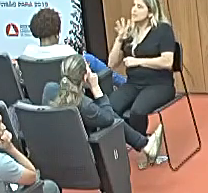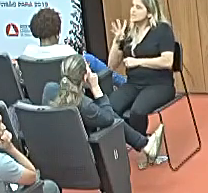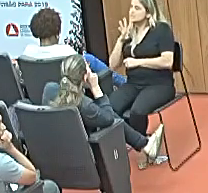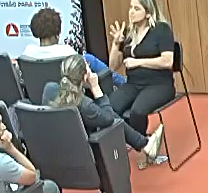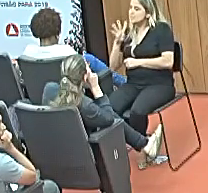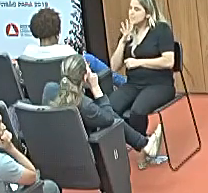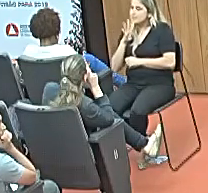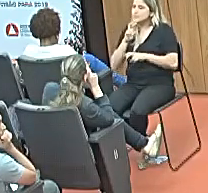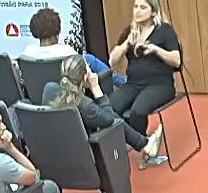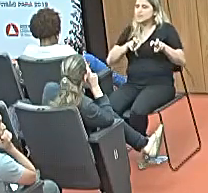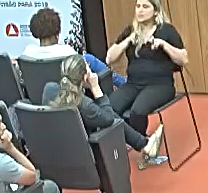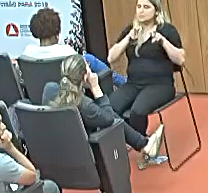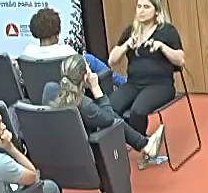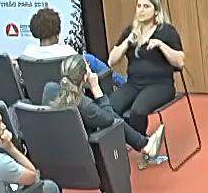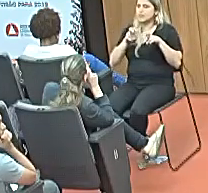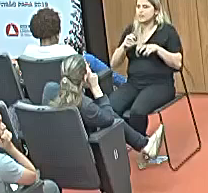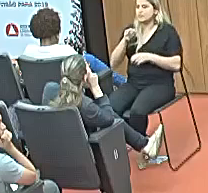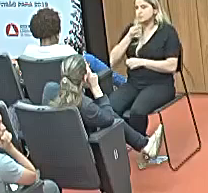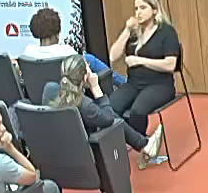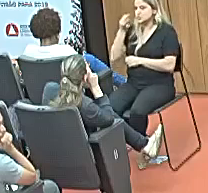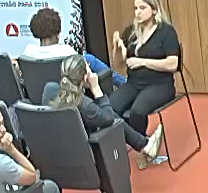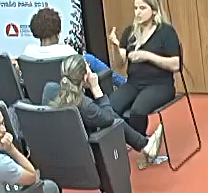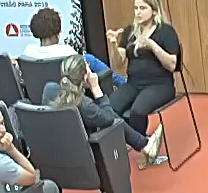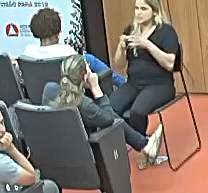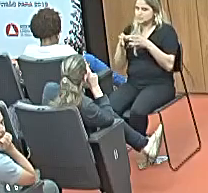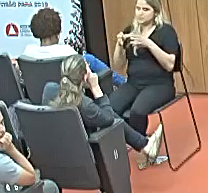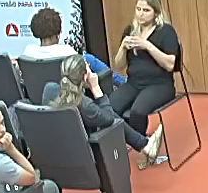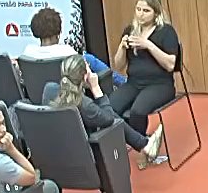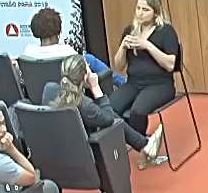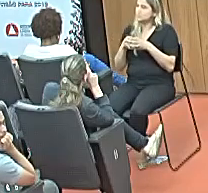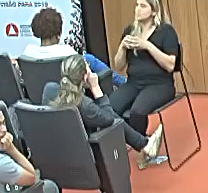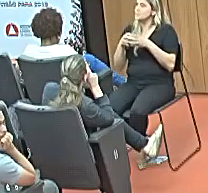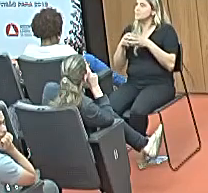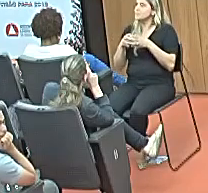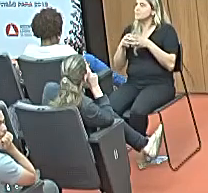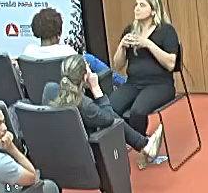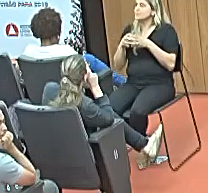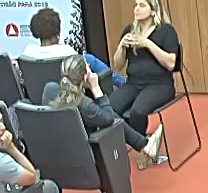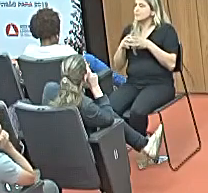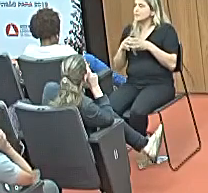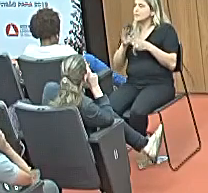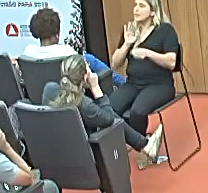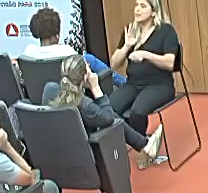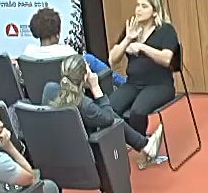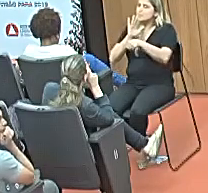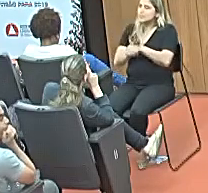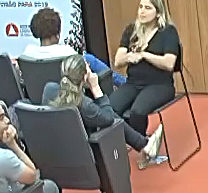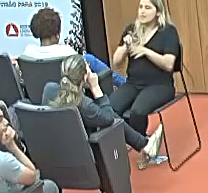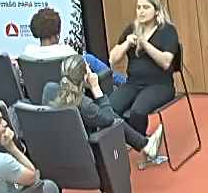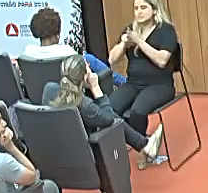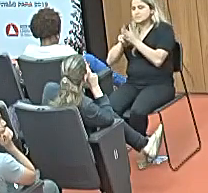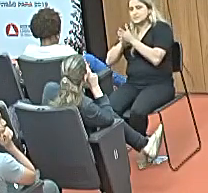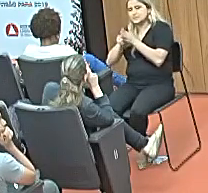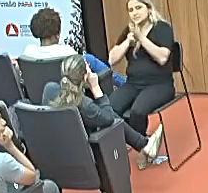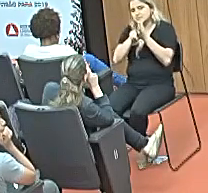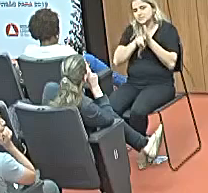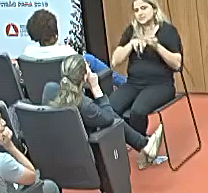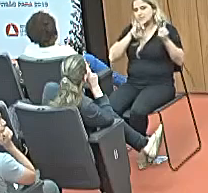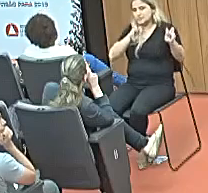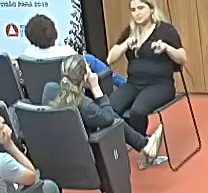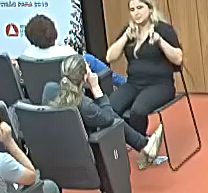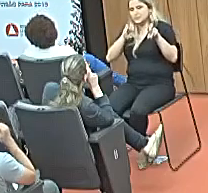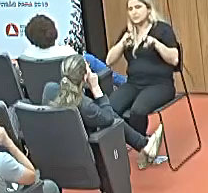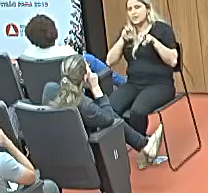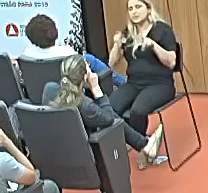foi sugerido pelo grupo apoiar as ações de desenvolvimento de pesquisa agropecuária e agroindustrial